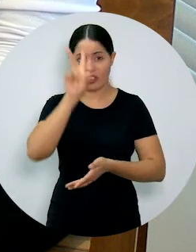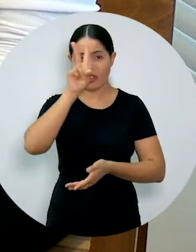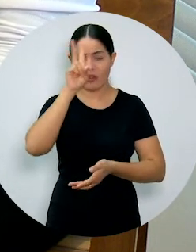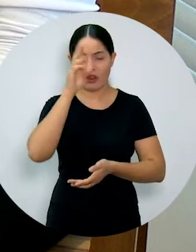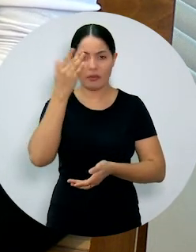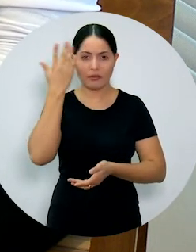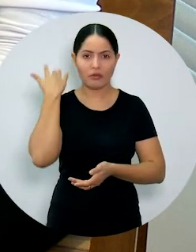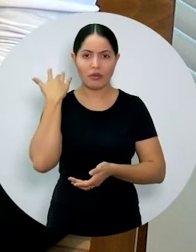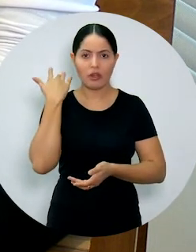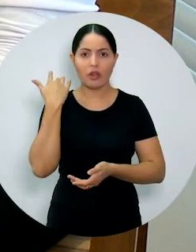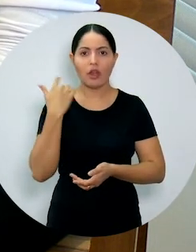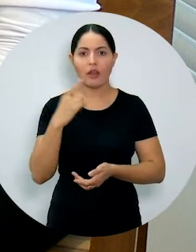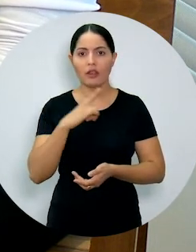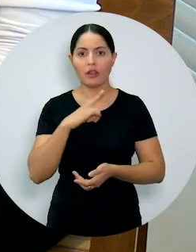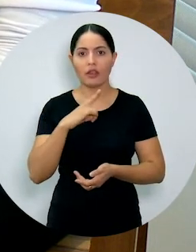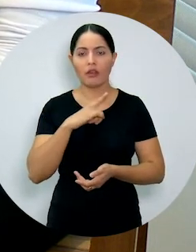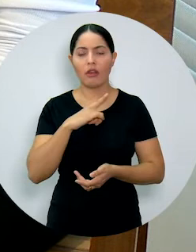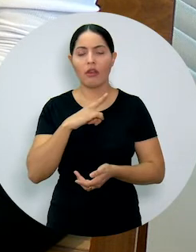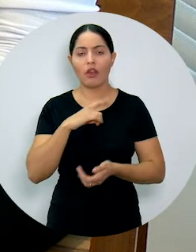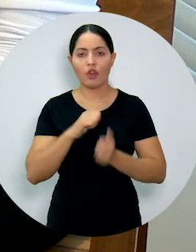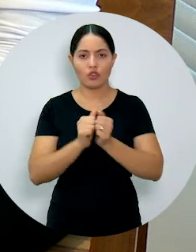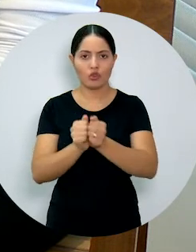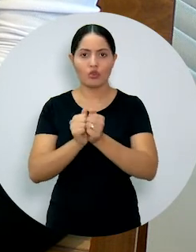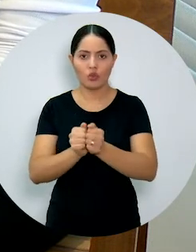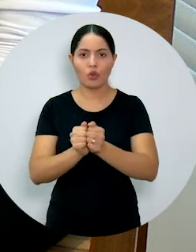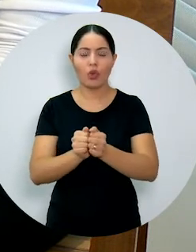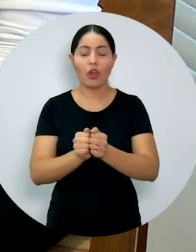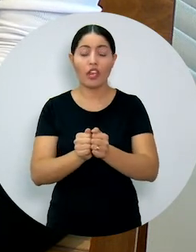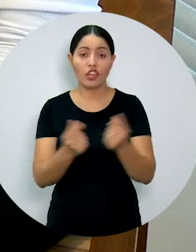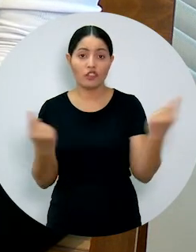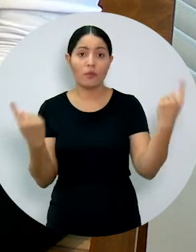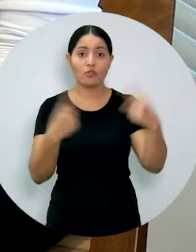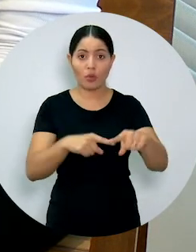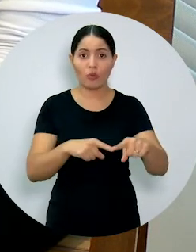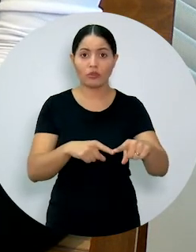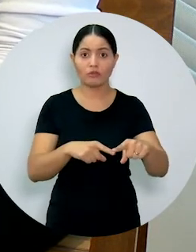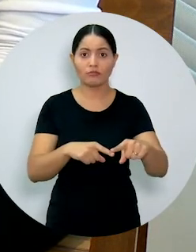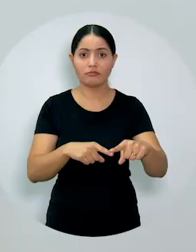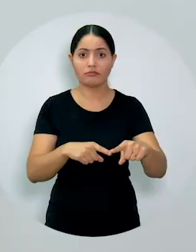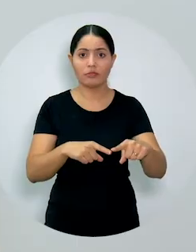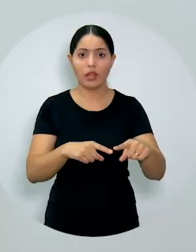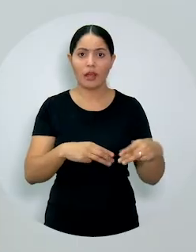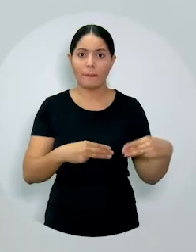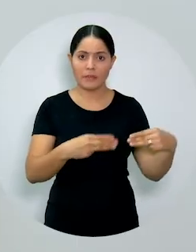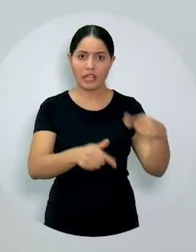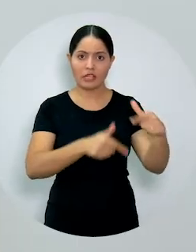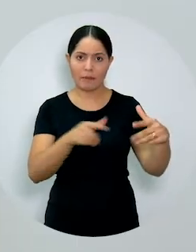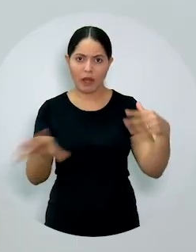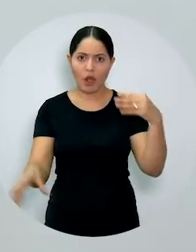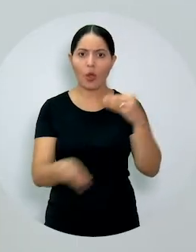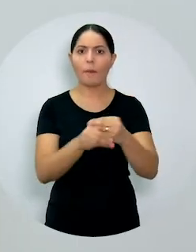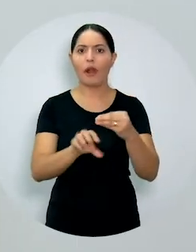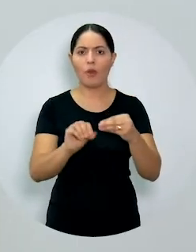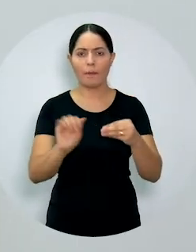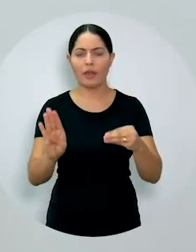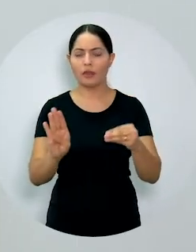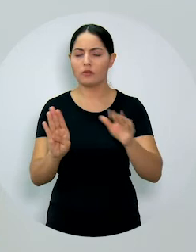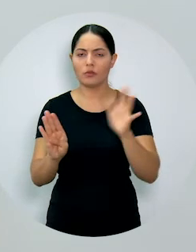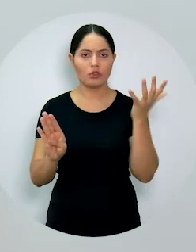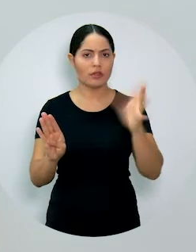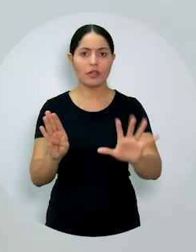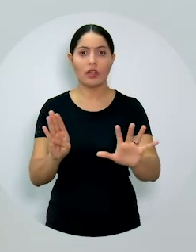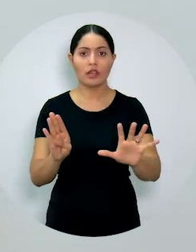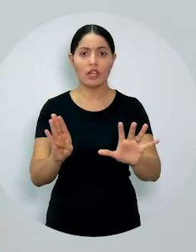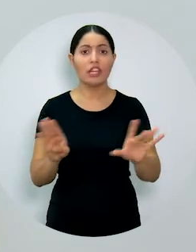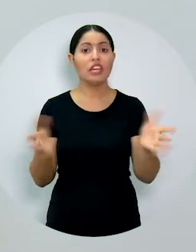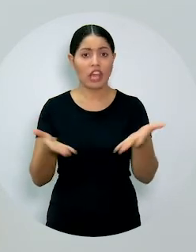dos Advogados à época, à tentativa de submissão da Ordem ao Ministério do Trabalho. E nós temos que resistir